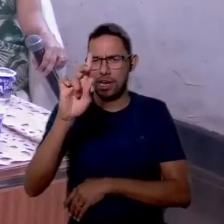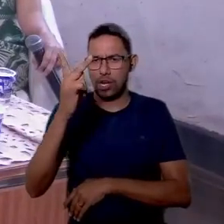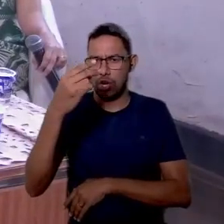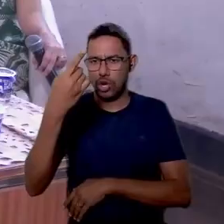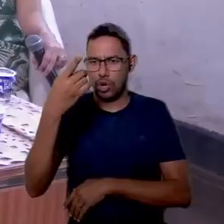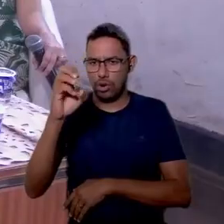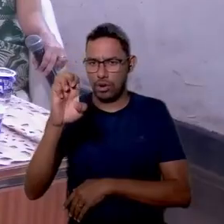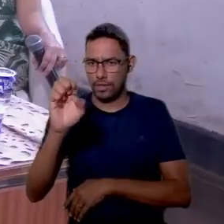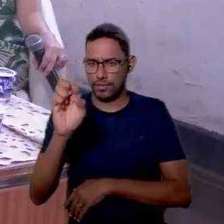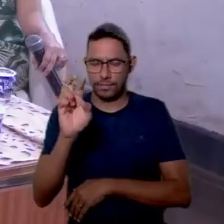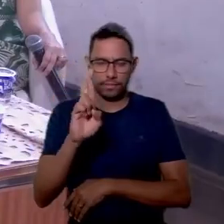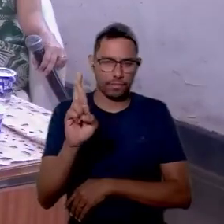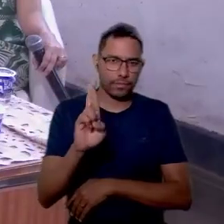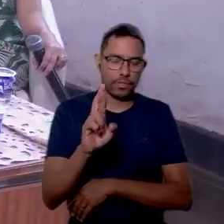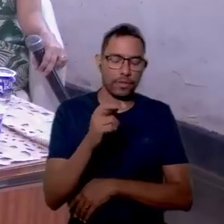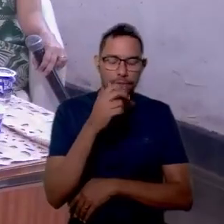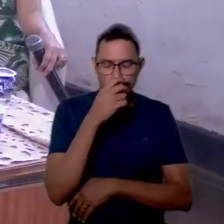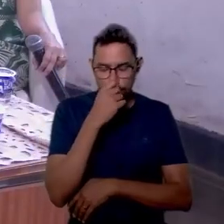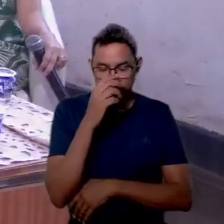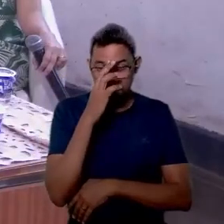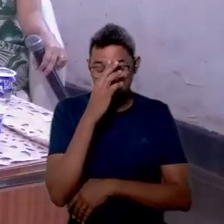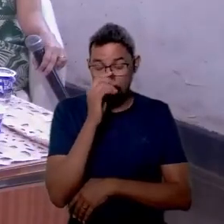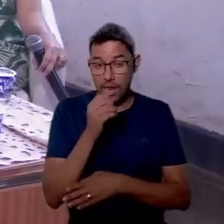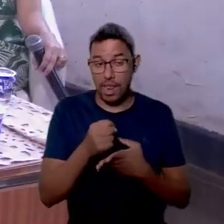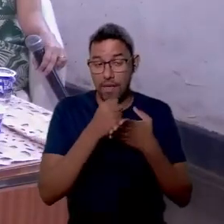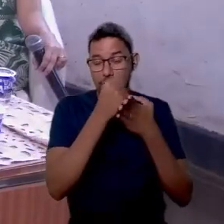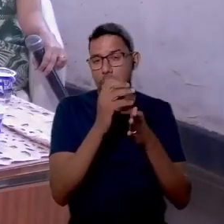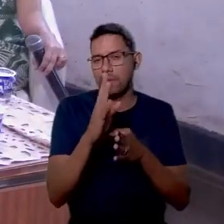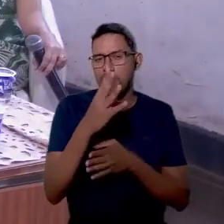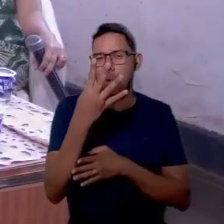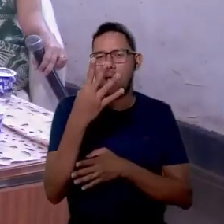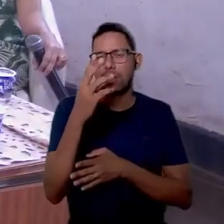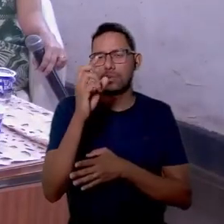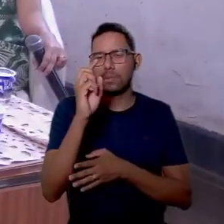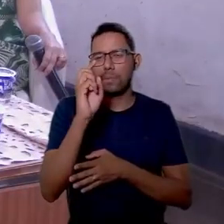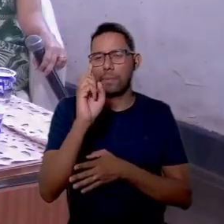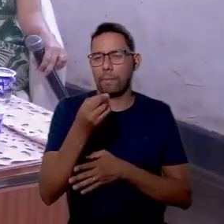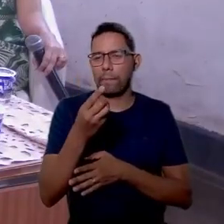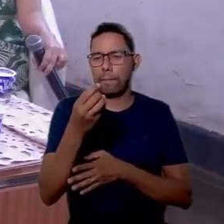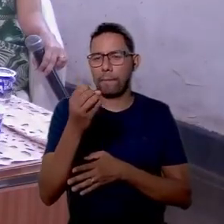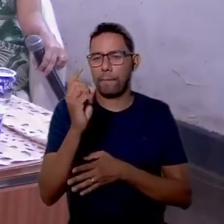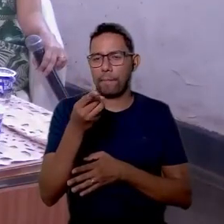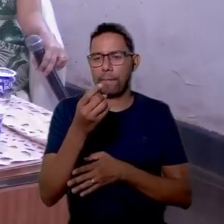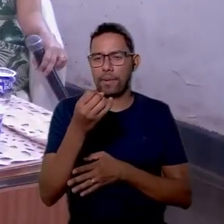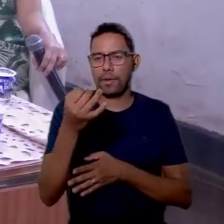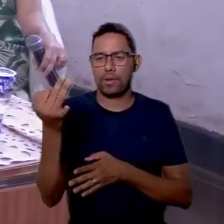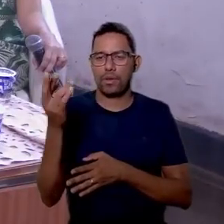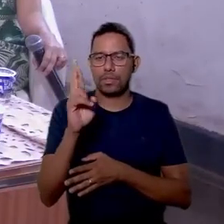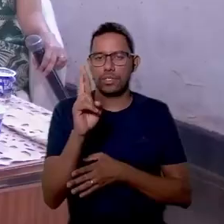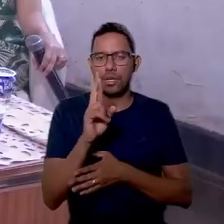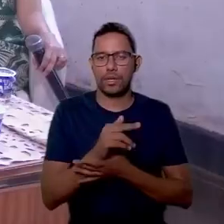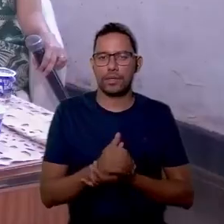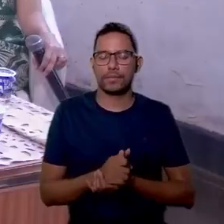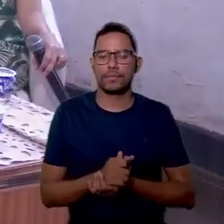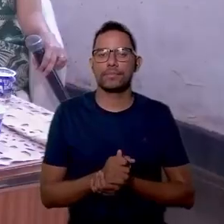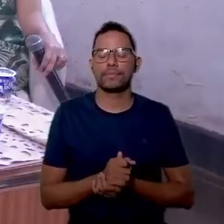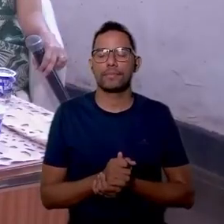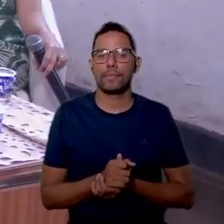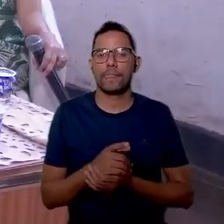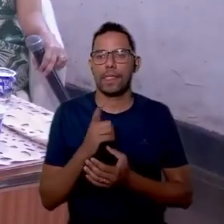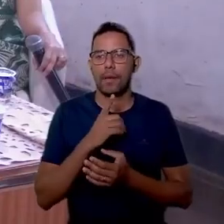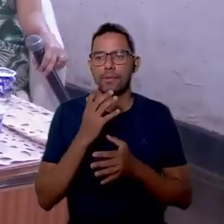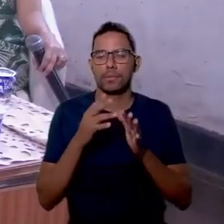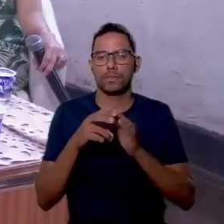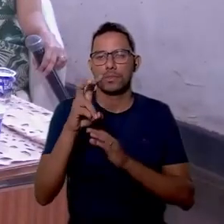milhões para lá, e no mesmo ano que nós levamos, o Norte teve um investimento aumentado em 57